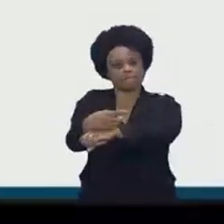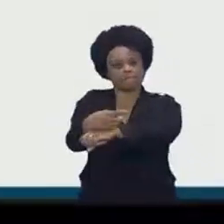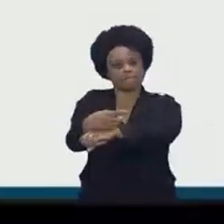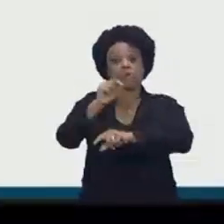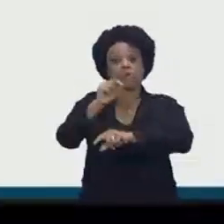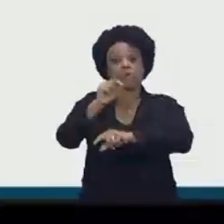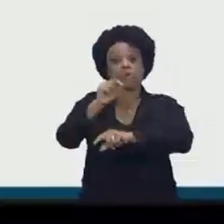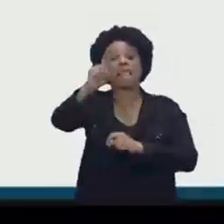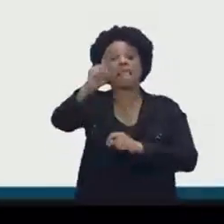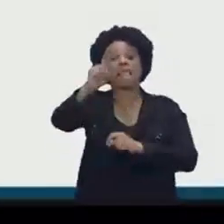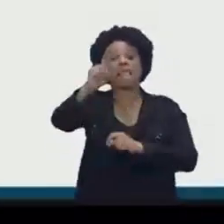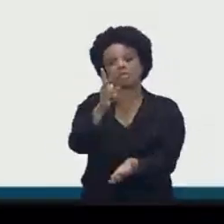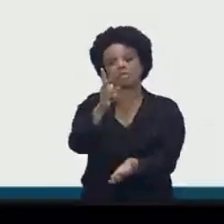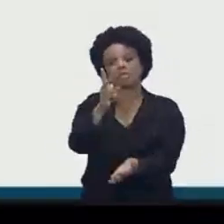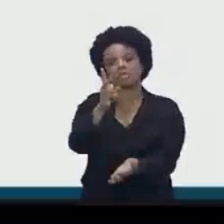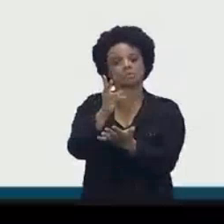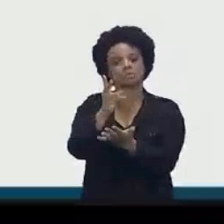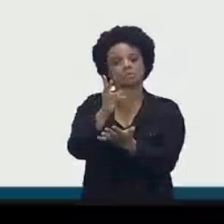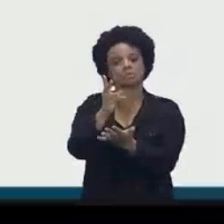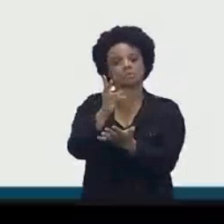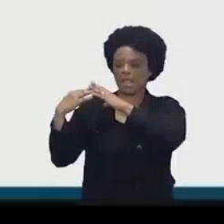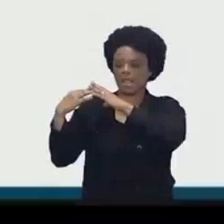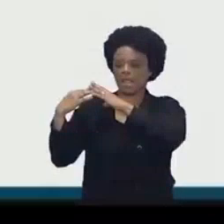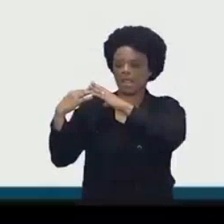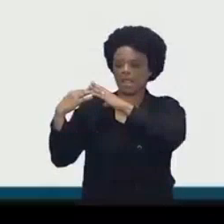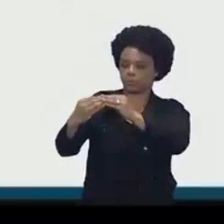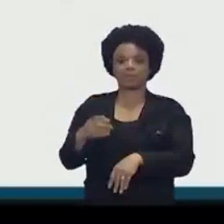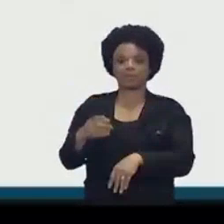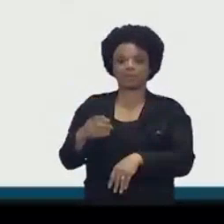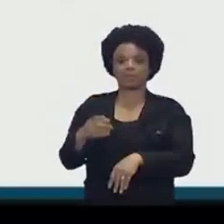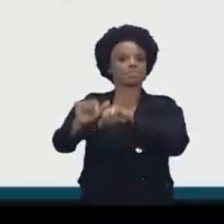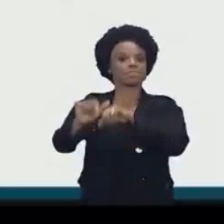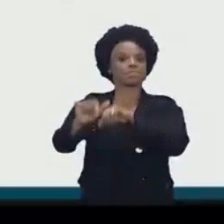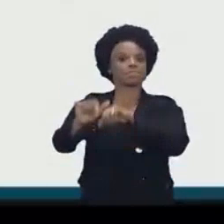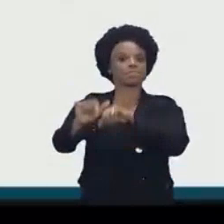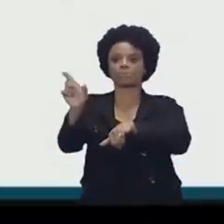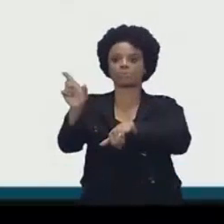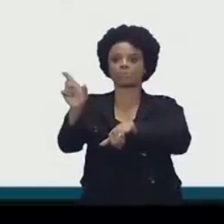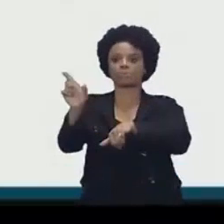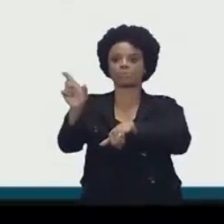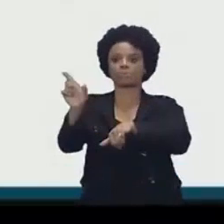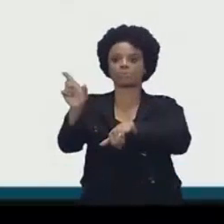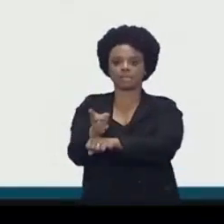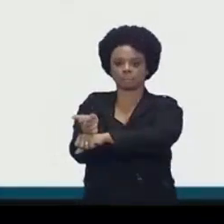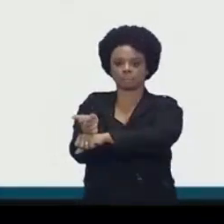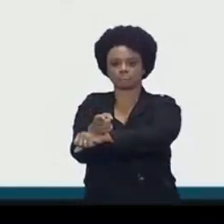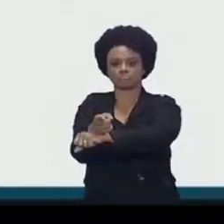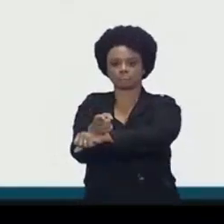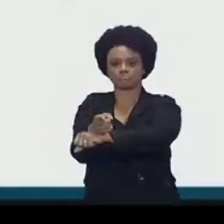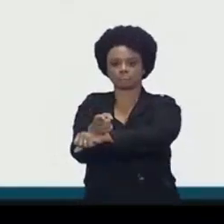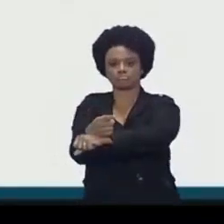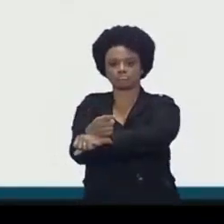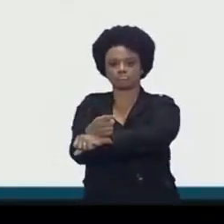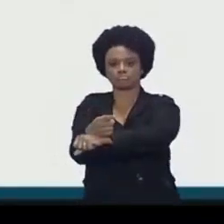Constante, tá? Ou seja, em todo o processo, a nossa aceleração, o nosso vetor de aceleração, ele vai ser